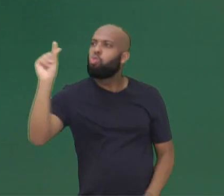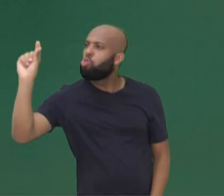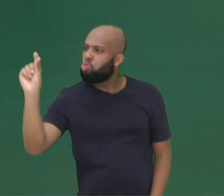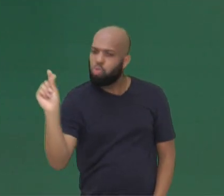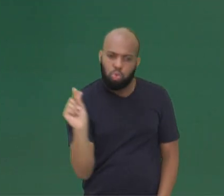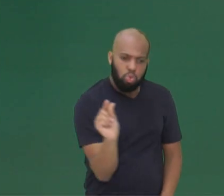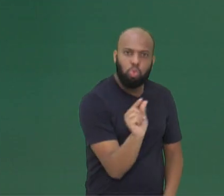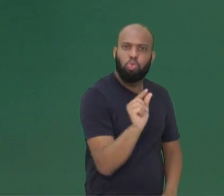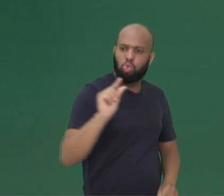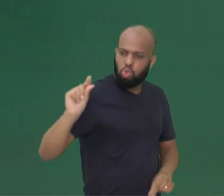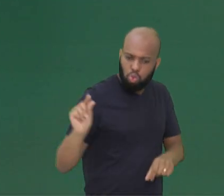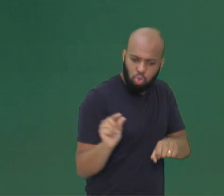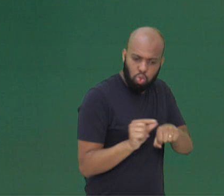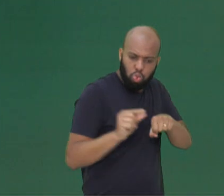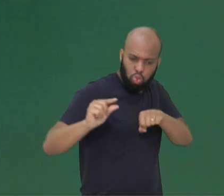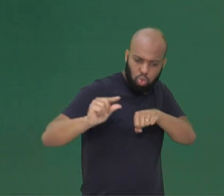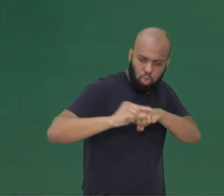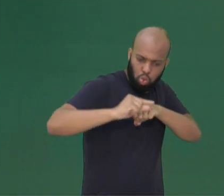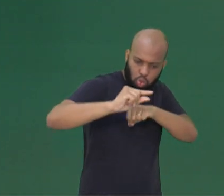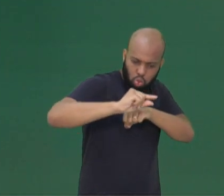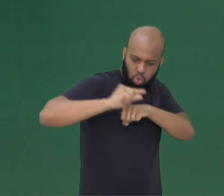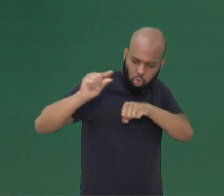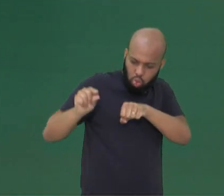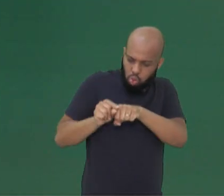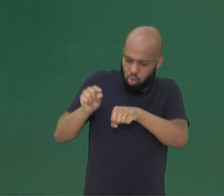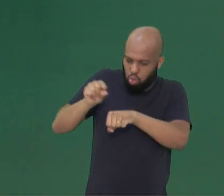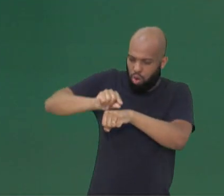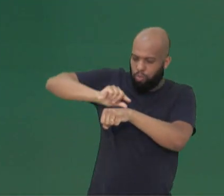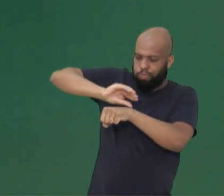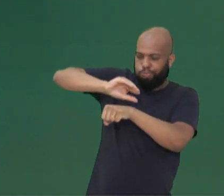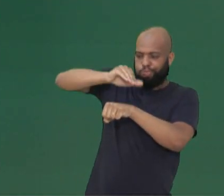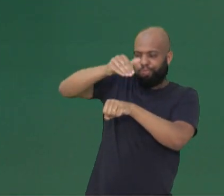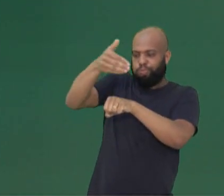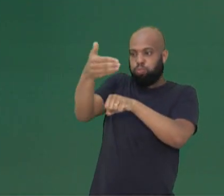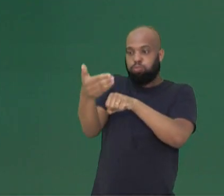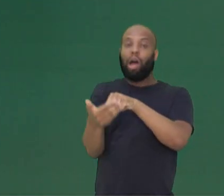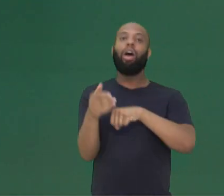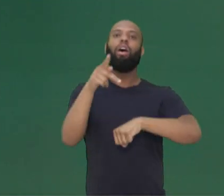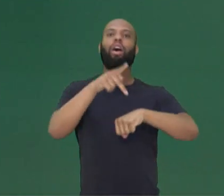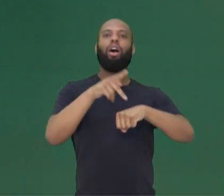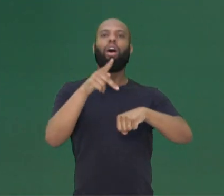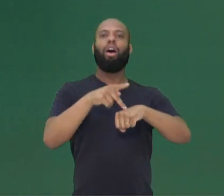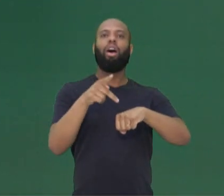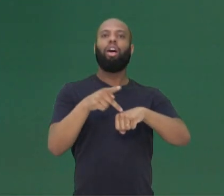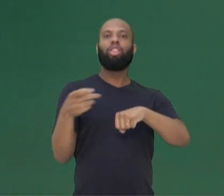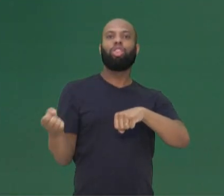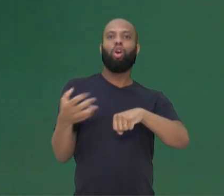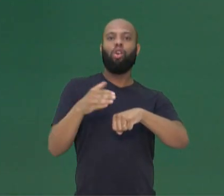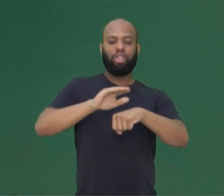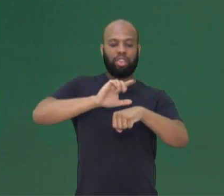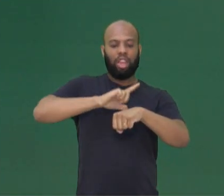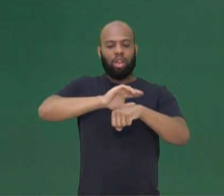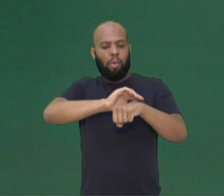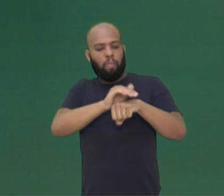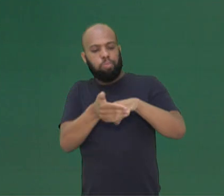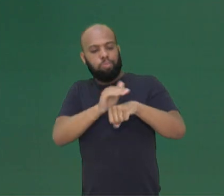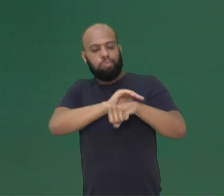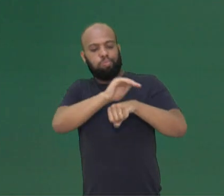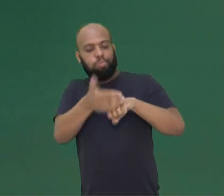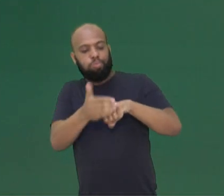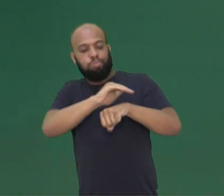fragmentos de rocha se juntam e ficam umas sobre as outras e formam camadas de fragmentos,